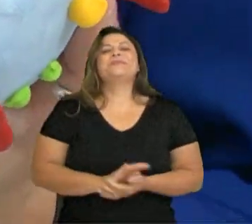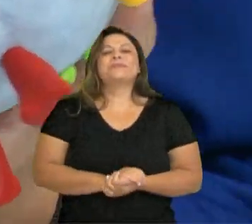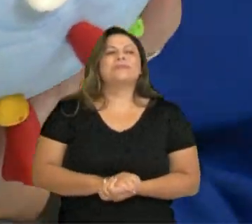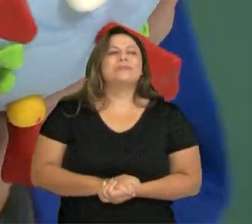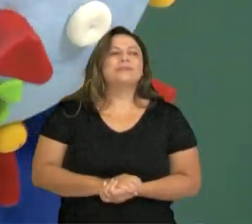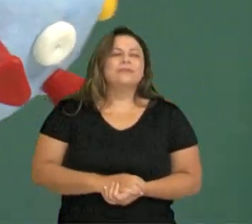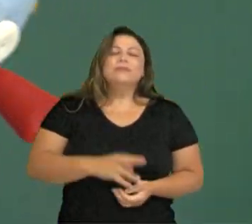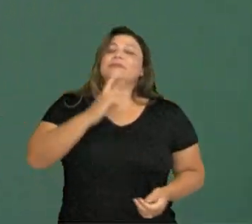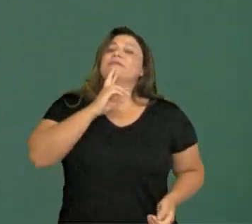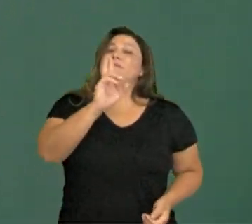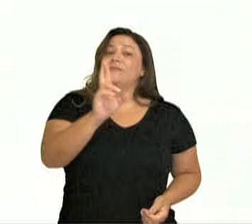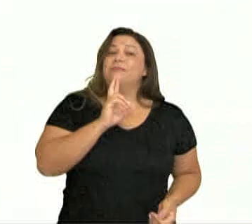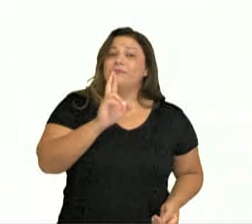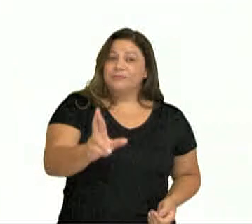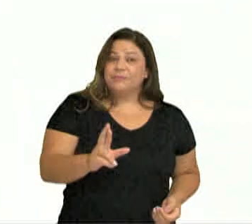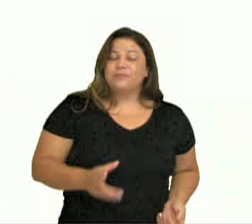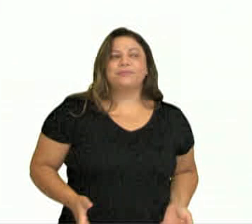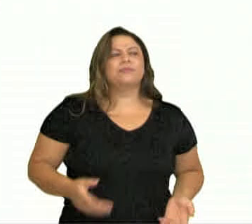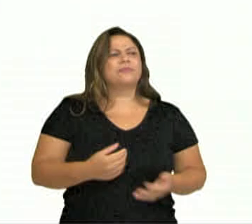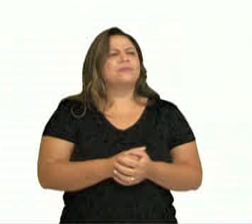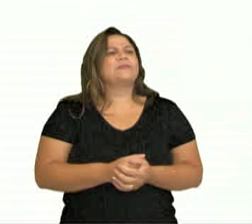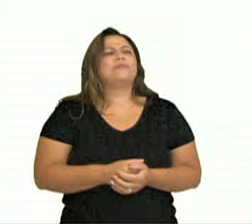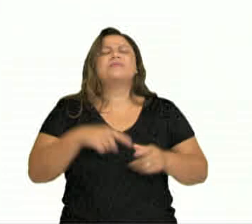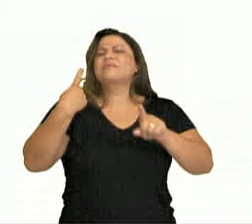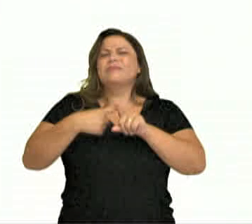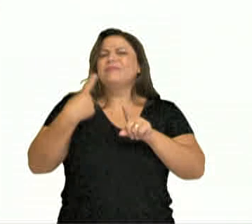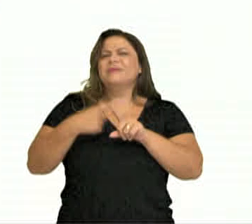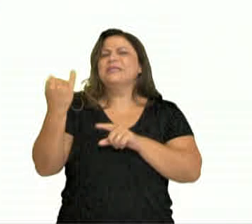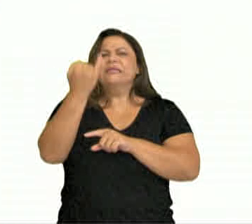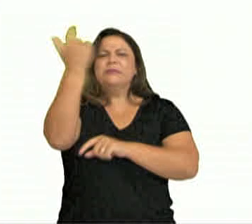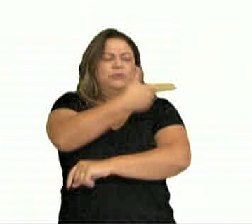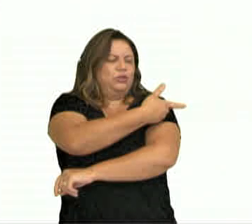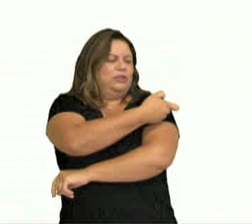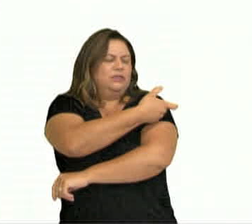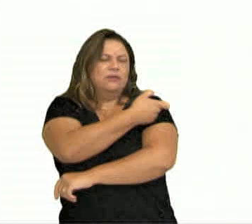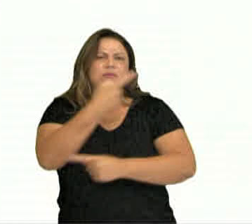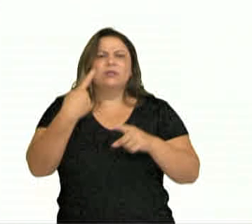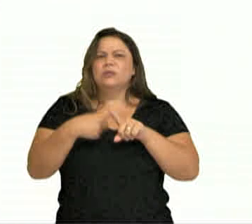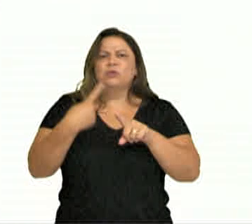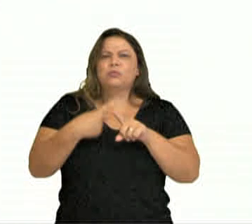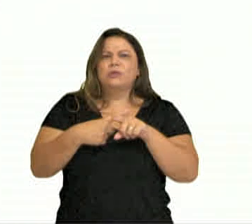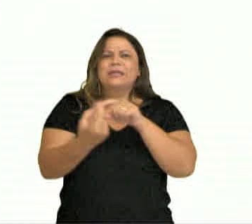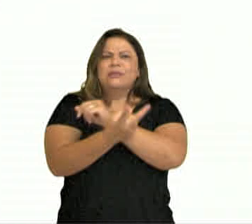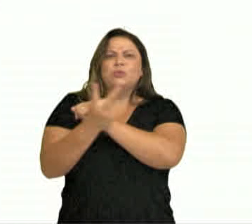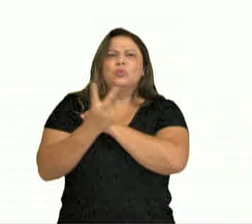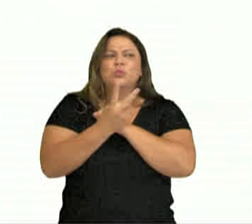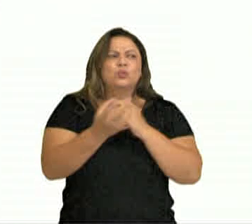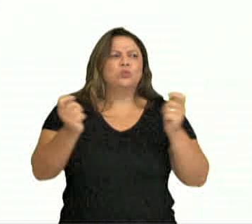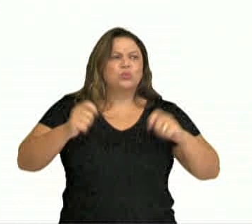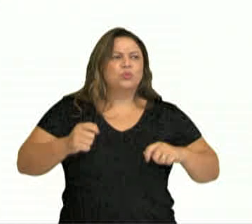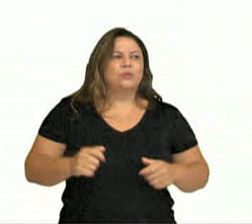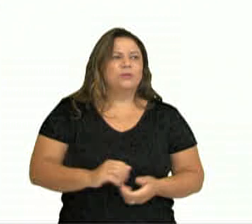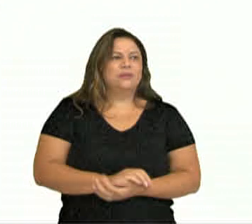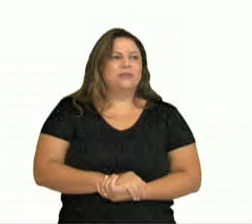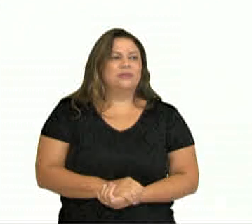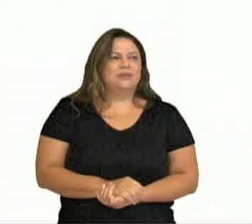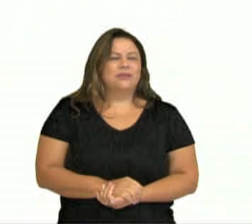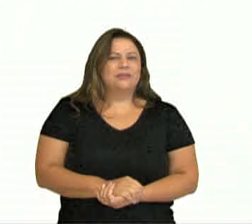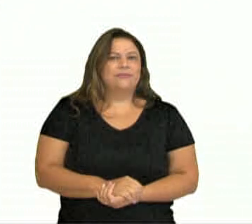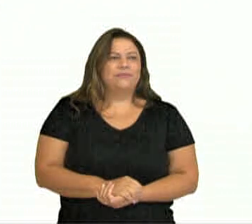a resposta? Olha só. Por que que é importante tomar vacina? Por que que elas nos protegem? Porque induzem a